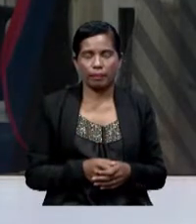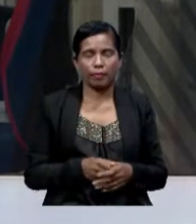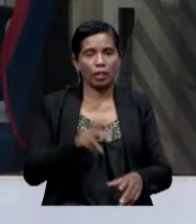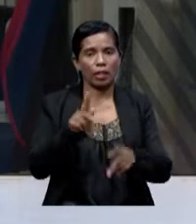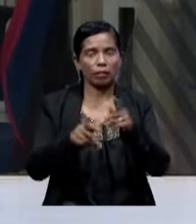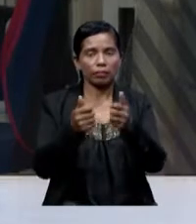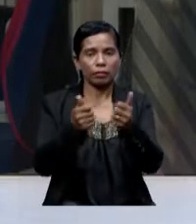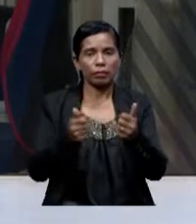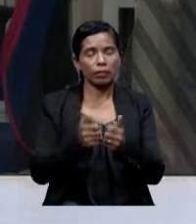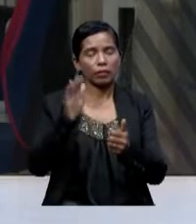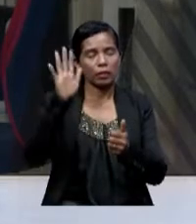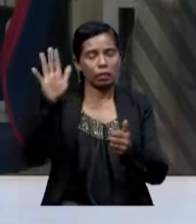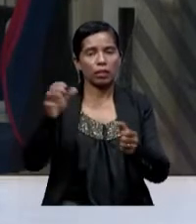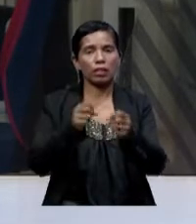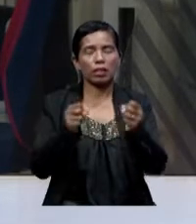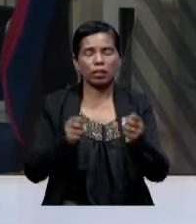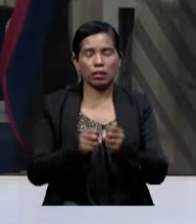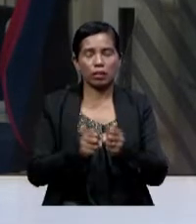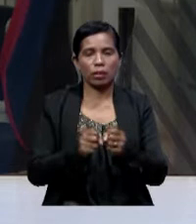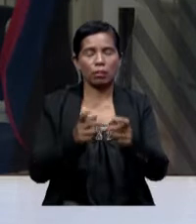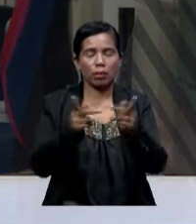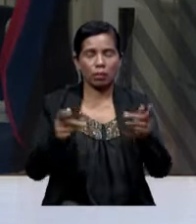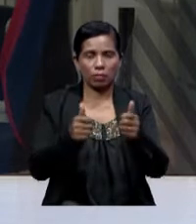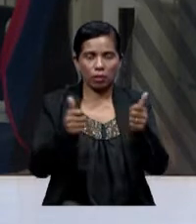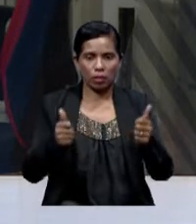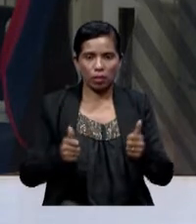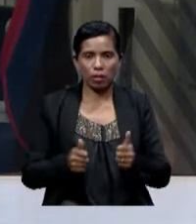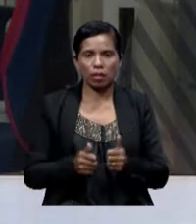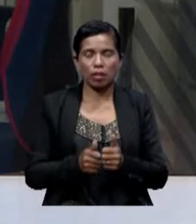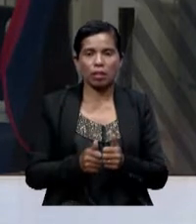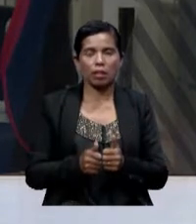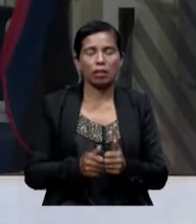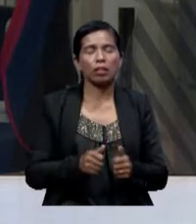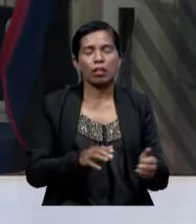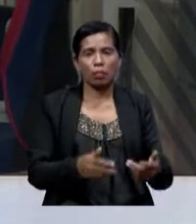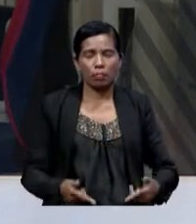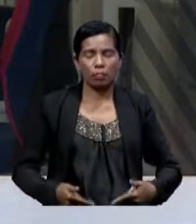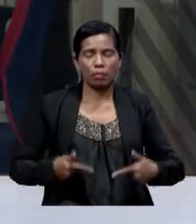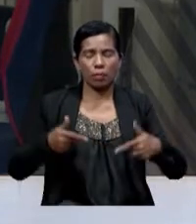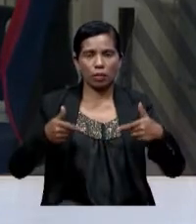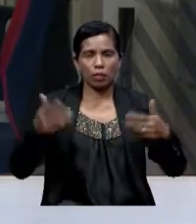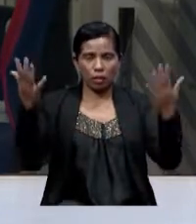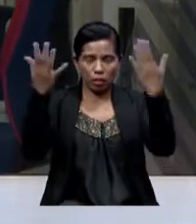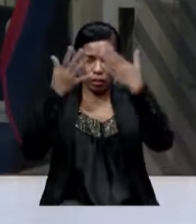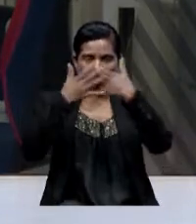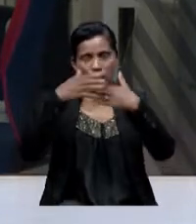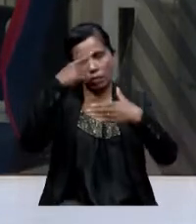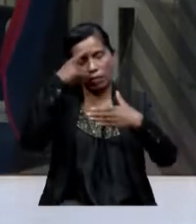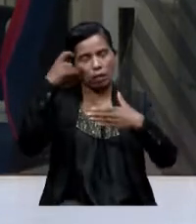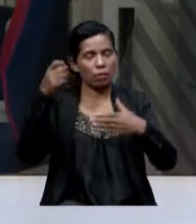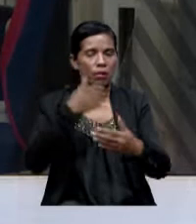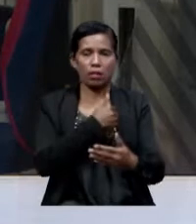Comunidade Aldeia Lima e a suku Belekasak, posto administrativo Maukatar, semores e na Kukung Larang, tamba se dau